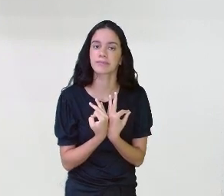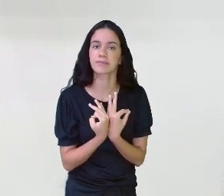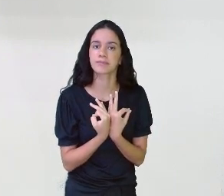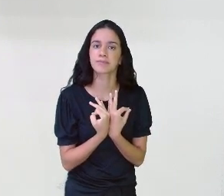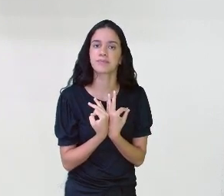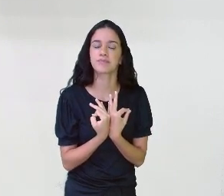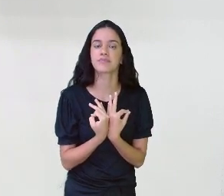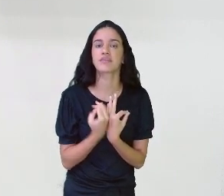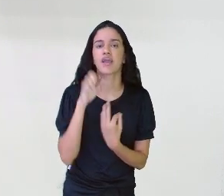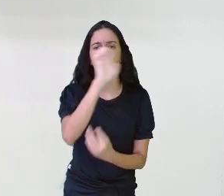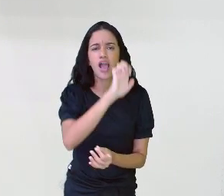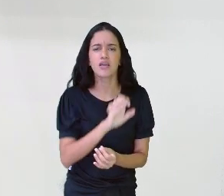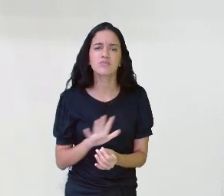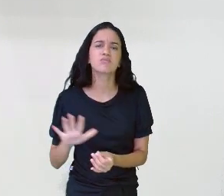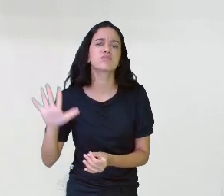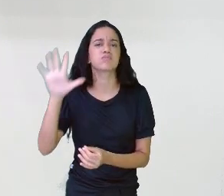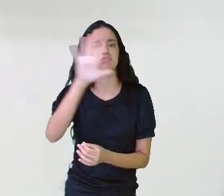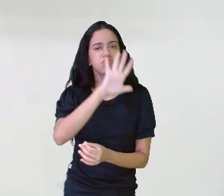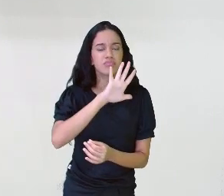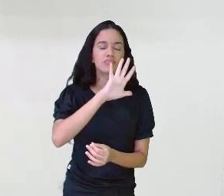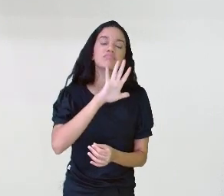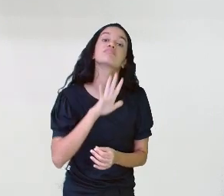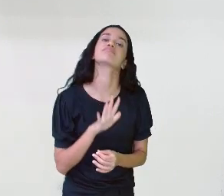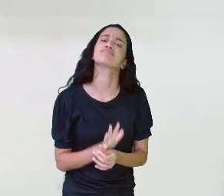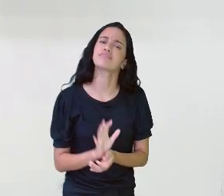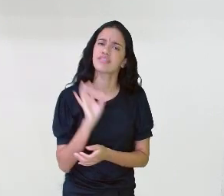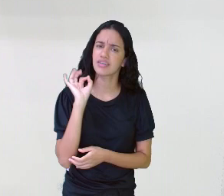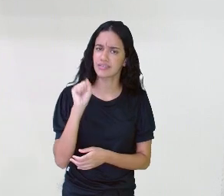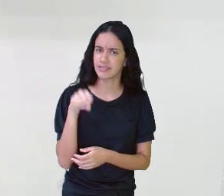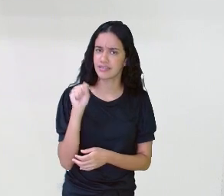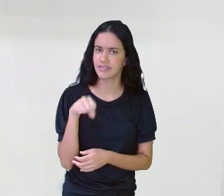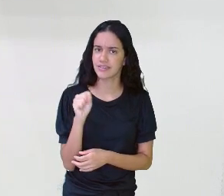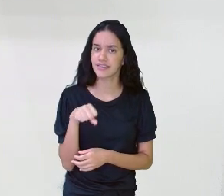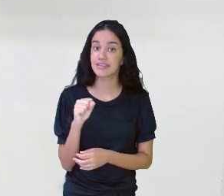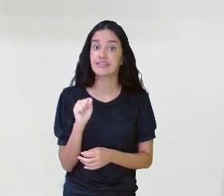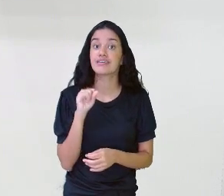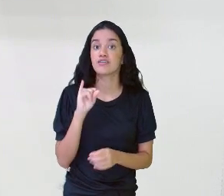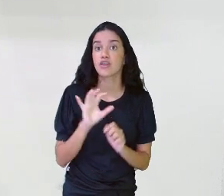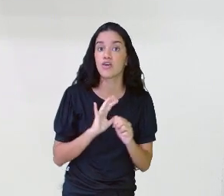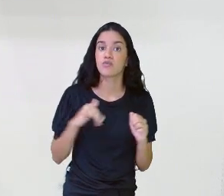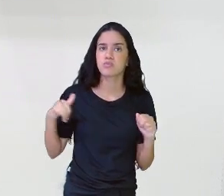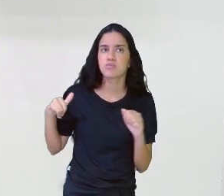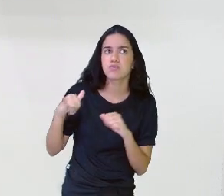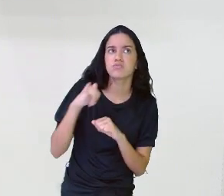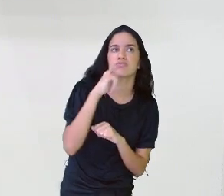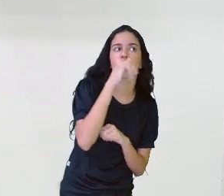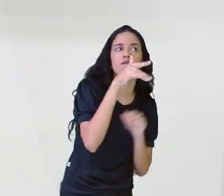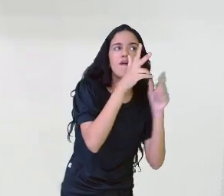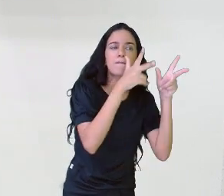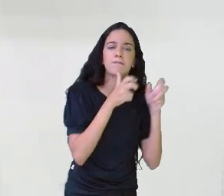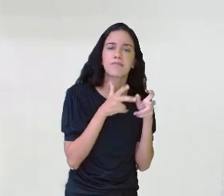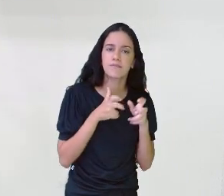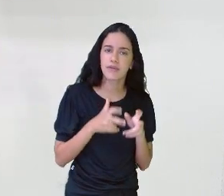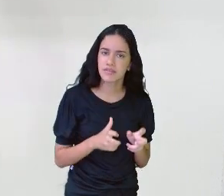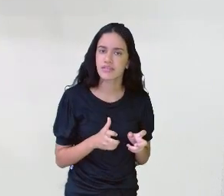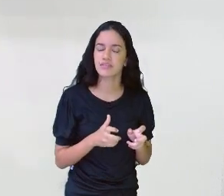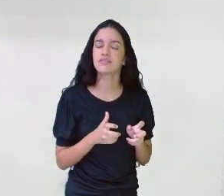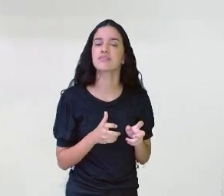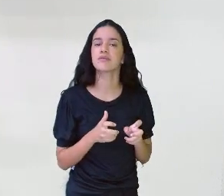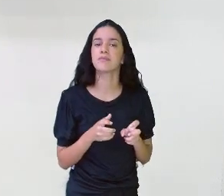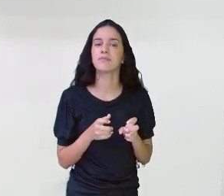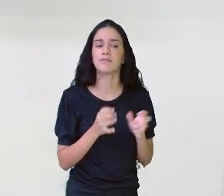muitas famílias europeias, né? Exatamente. Se você for para lá, você vai perceber que